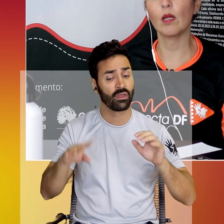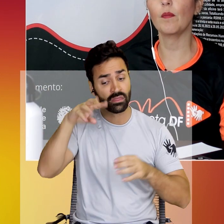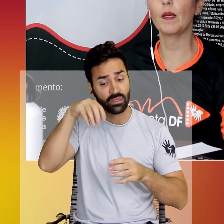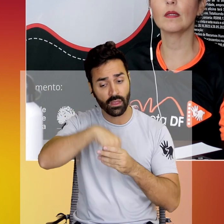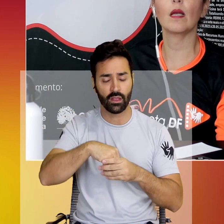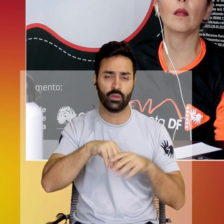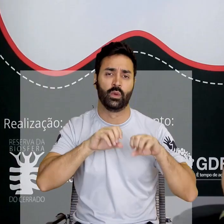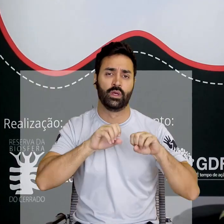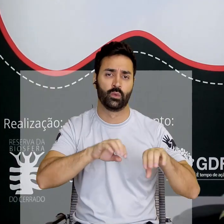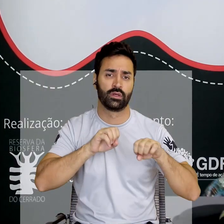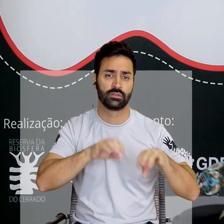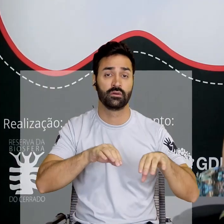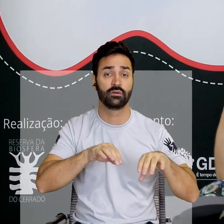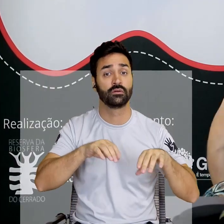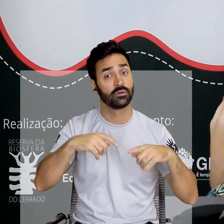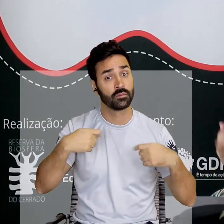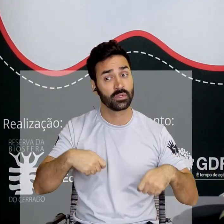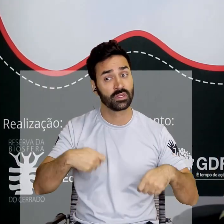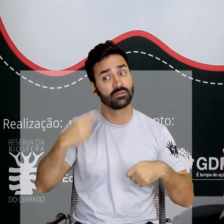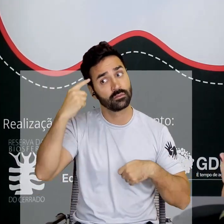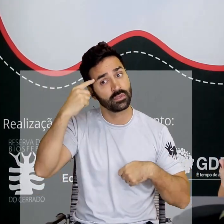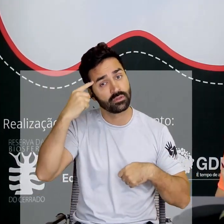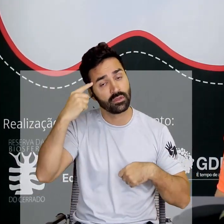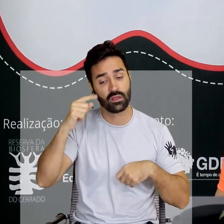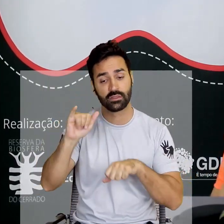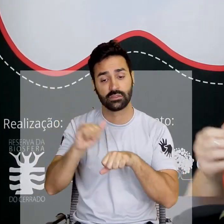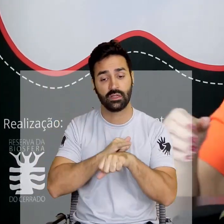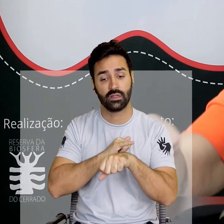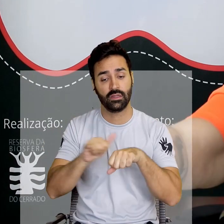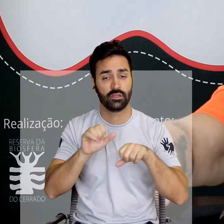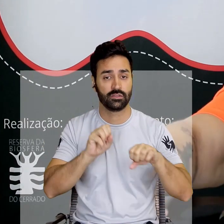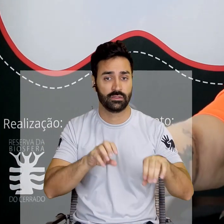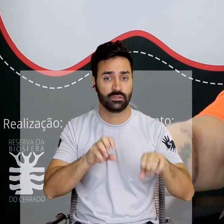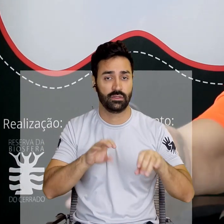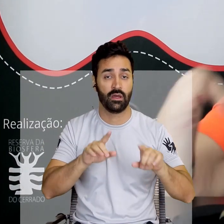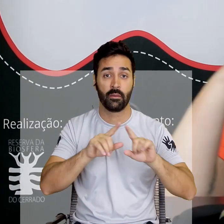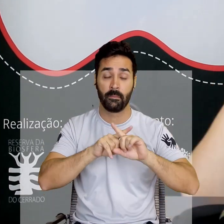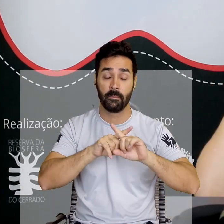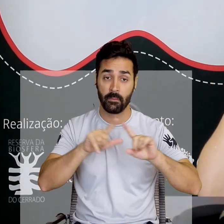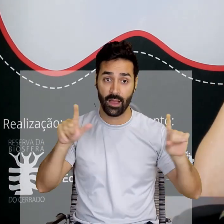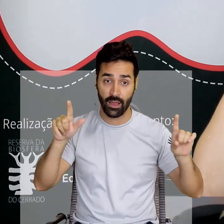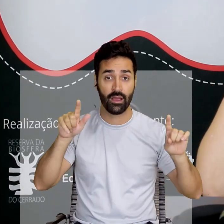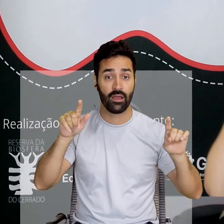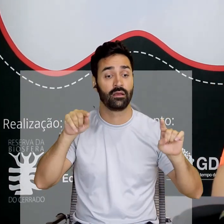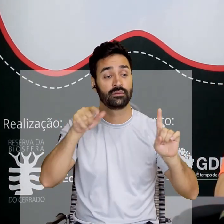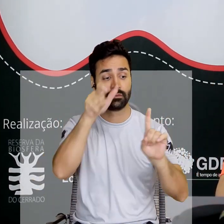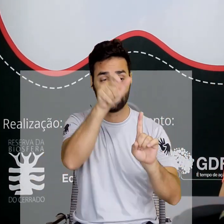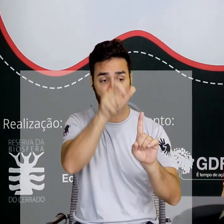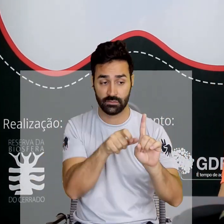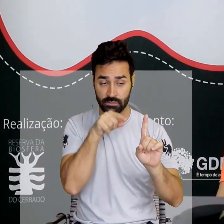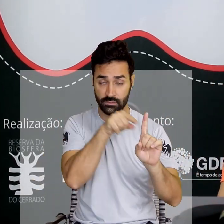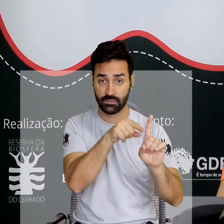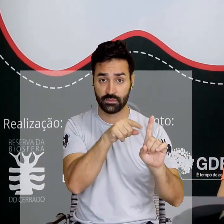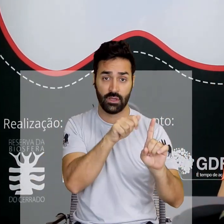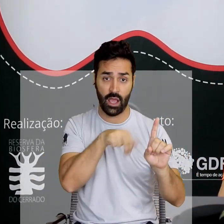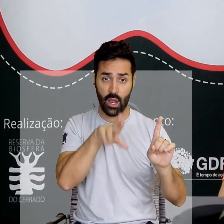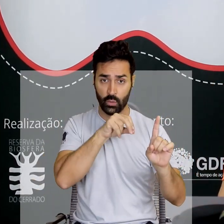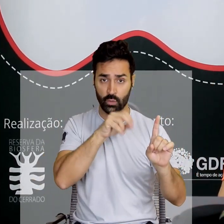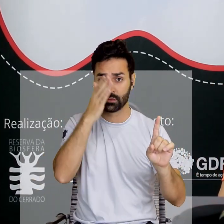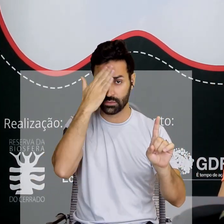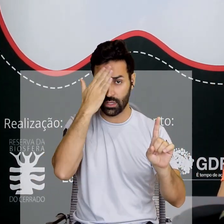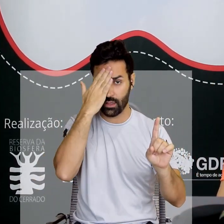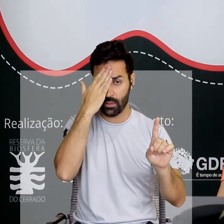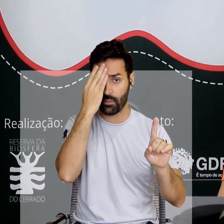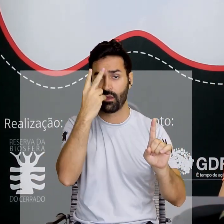gente tem que pensar na maior quantidade de estratégias que a gente tiver. A questão é saber se esse estudante sabe ou não fazer leitura